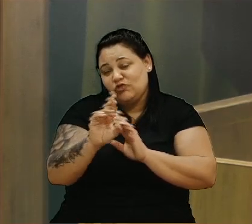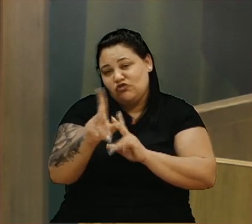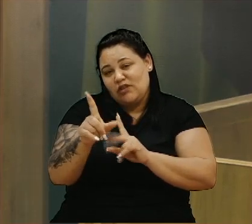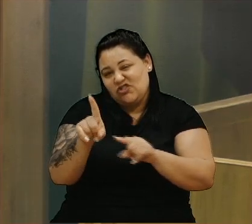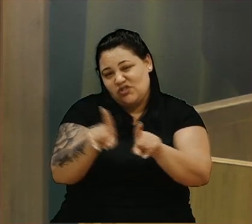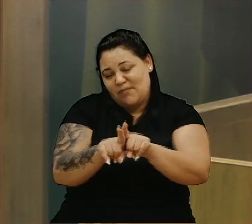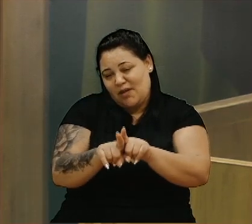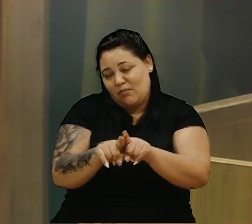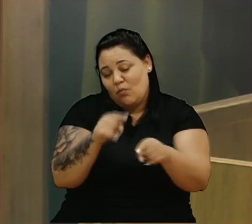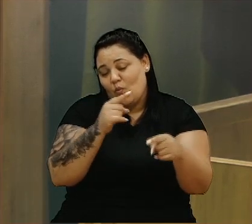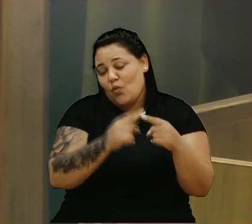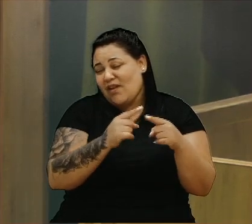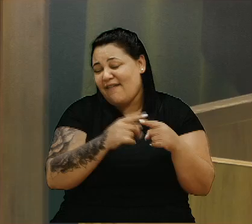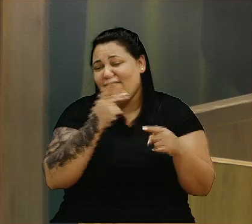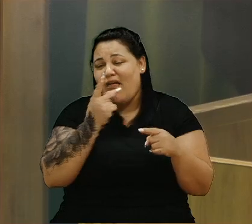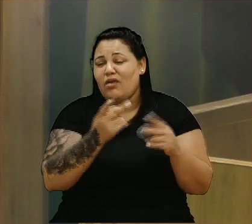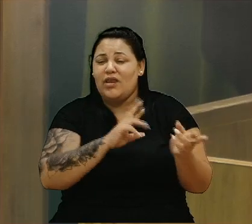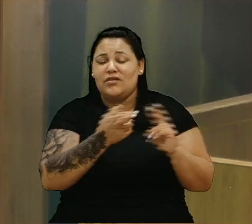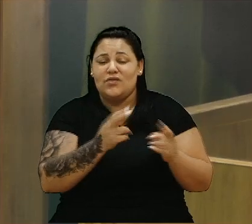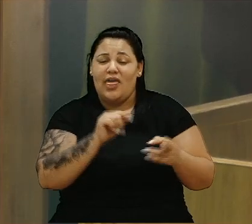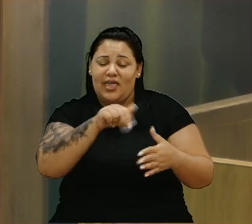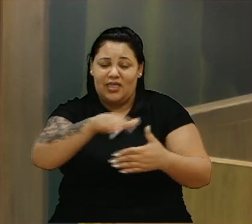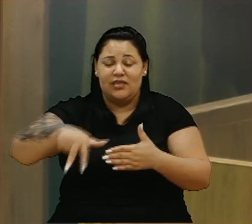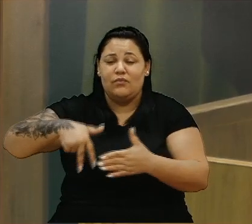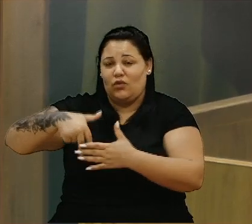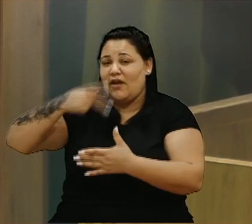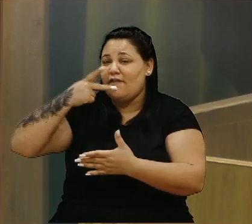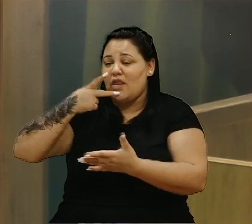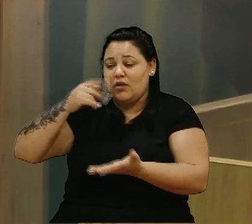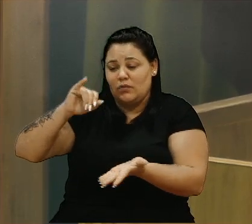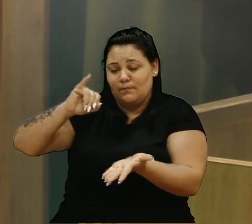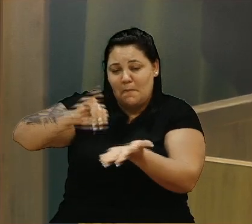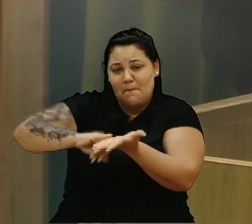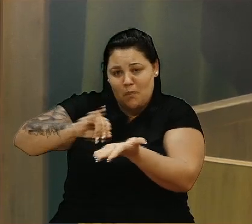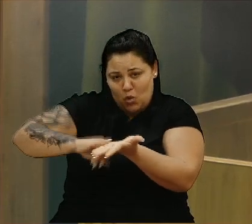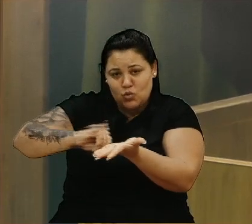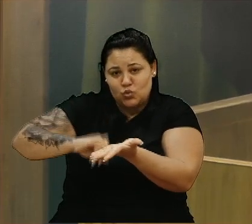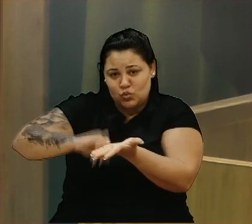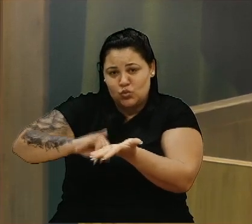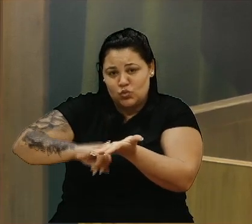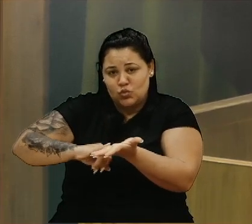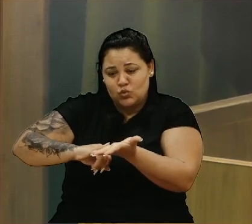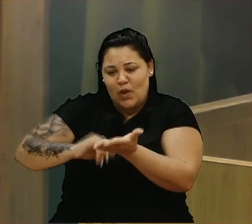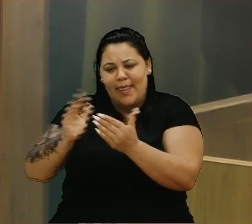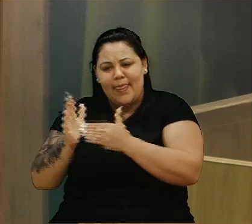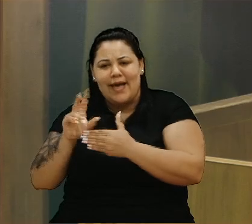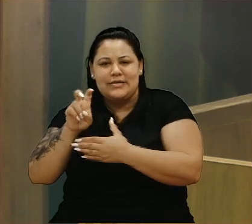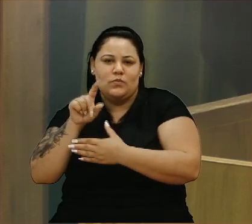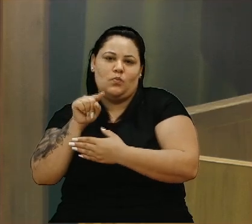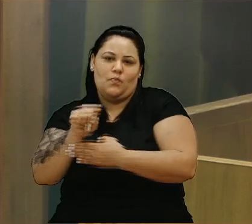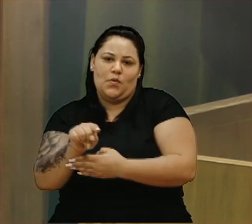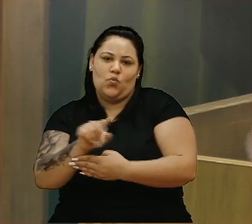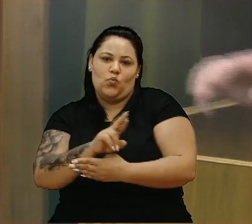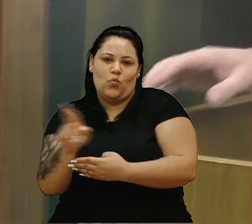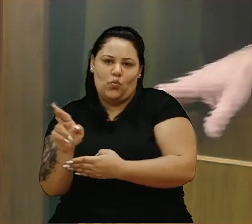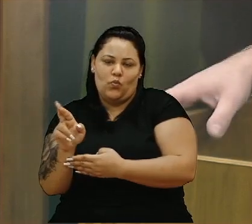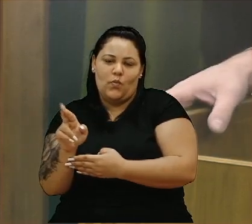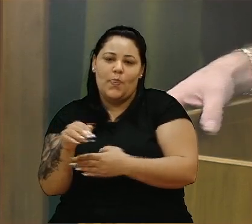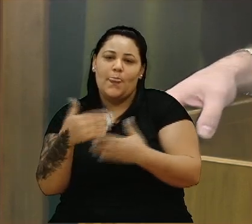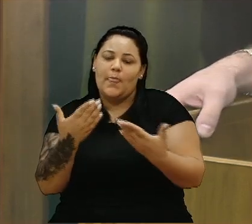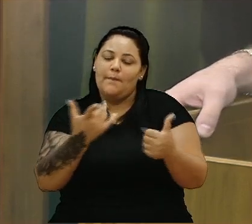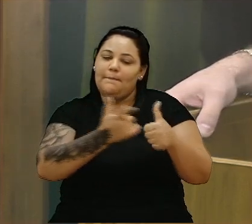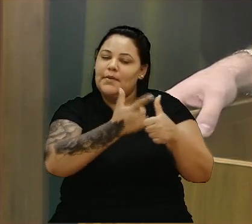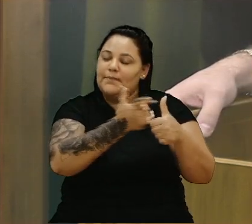Quando trazem a questão nessa tribuna do imposto de renda para até R$5.000,